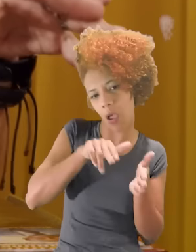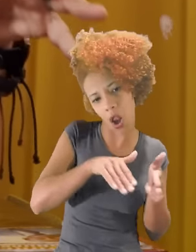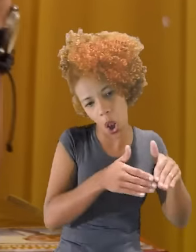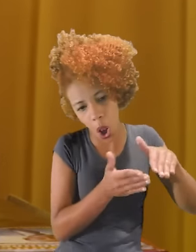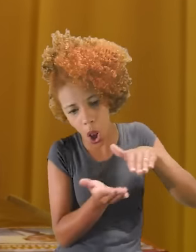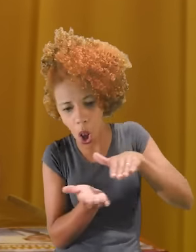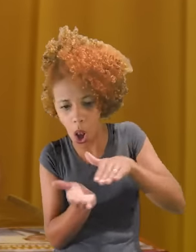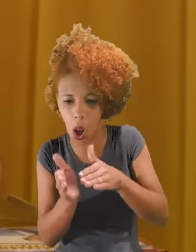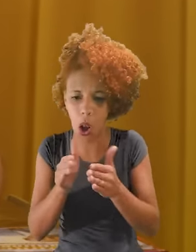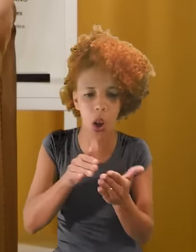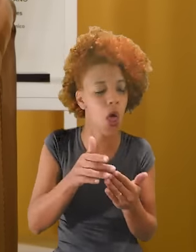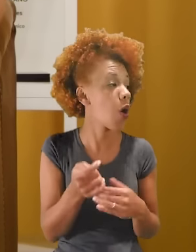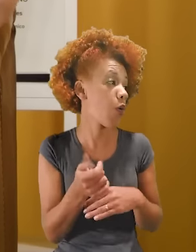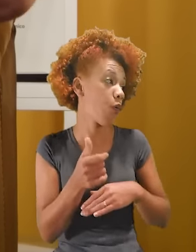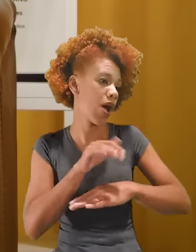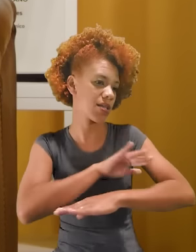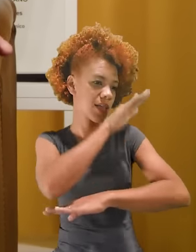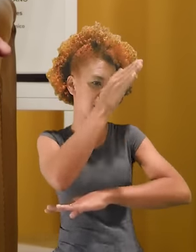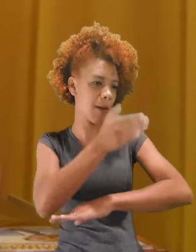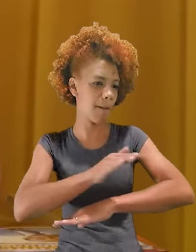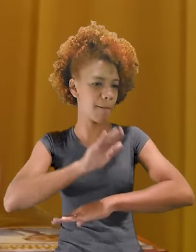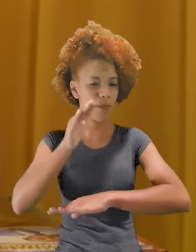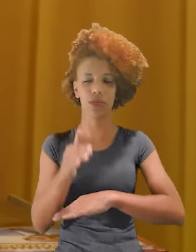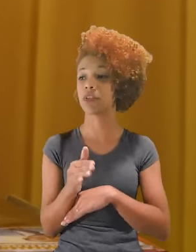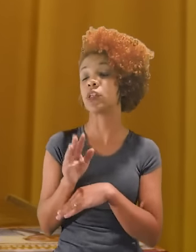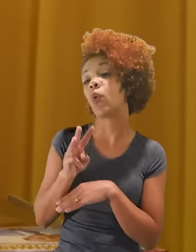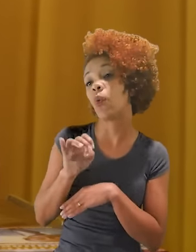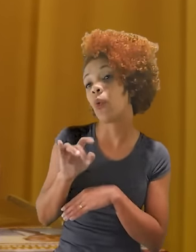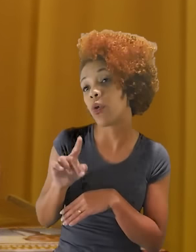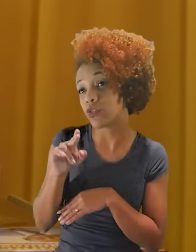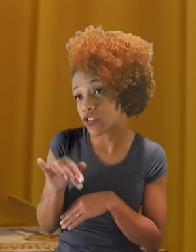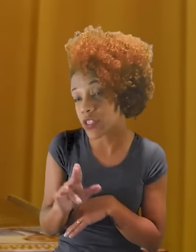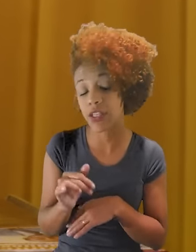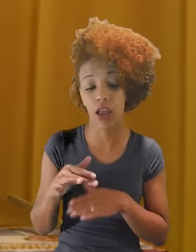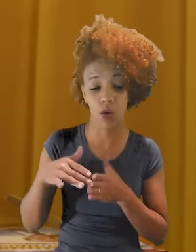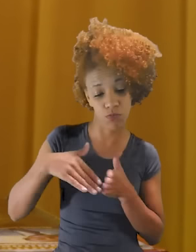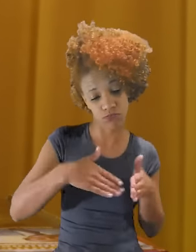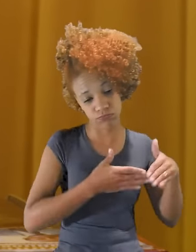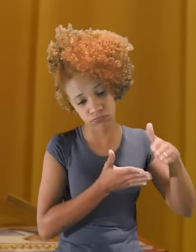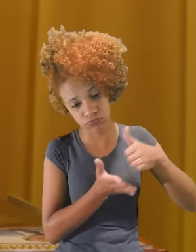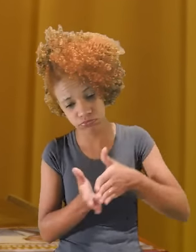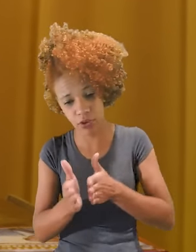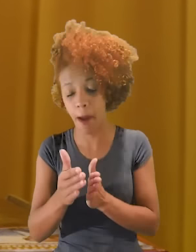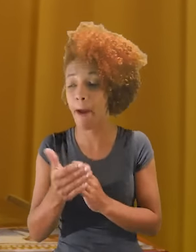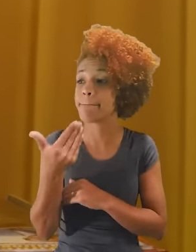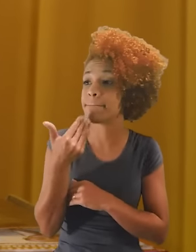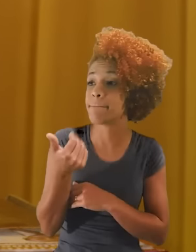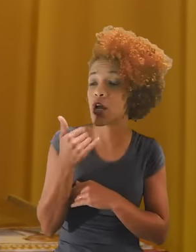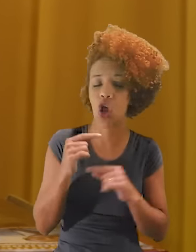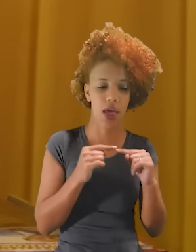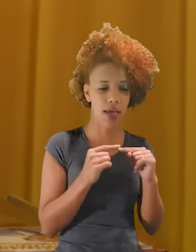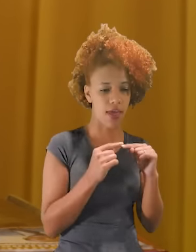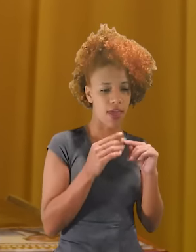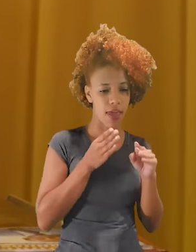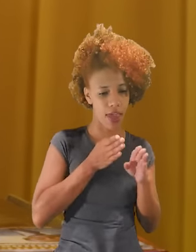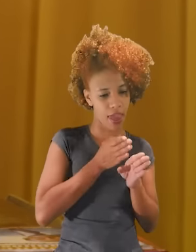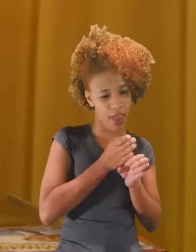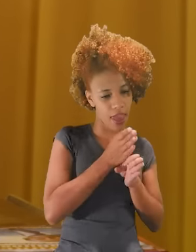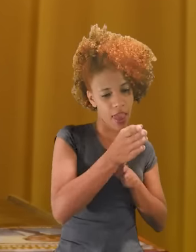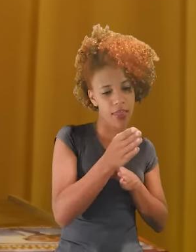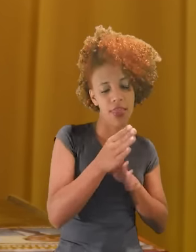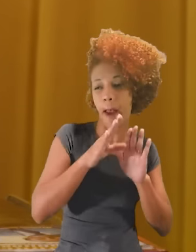pensando em adrenalina, né? Quase como uma montanha-russa. Uma montanha-russa. E o cara falou pra ele assim, seu Disney, em vez de fazer essas curvas aí, é melhor a gente fazer em linha reta,